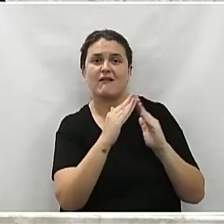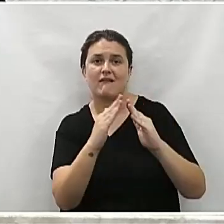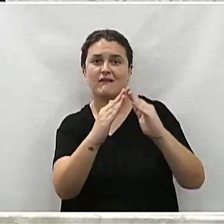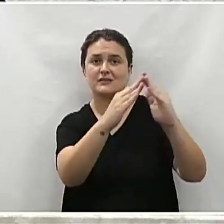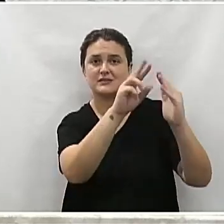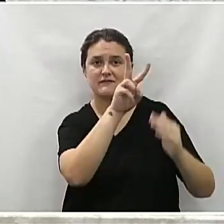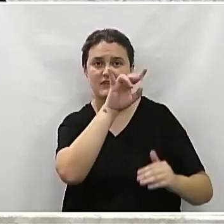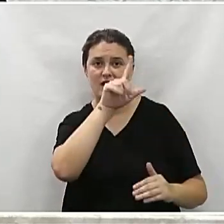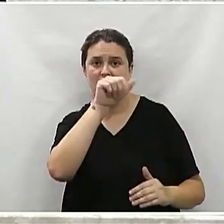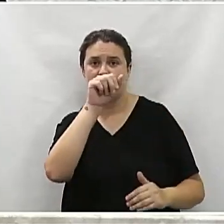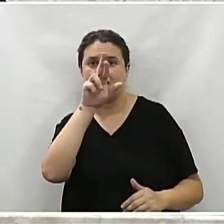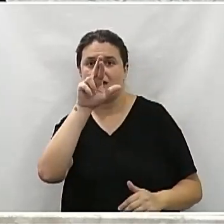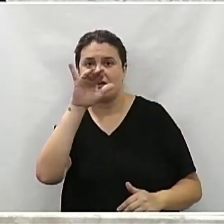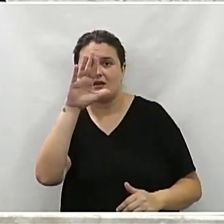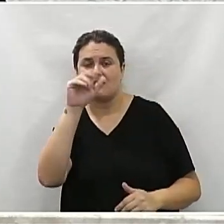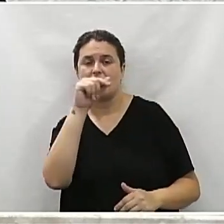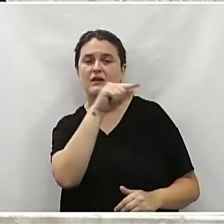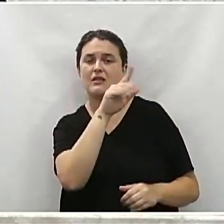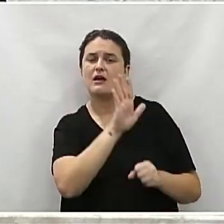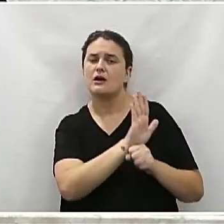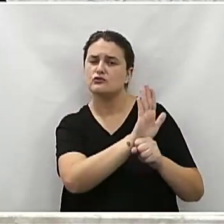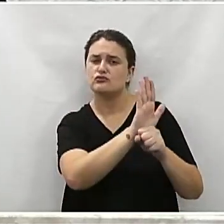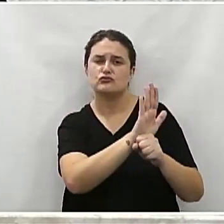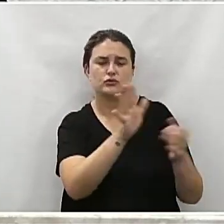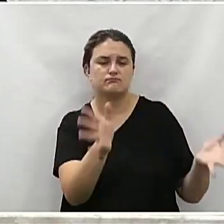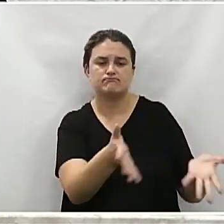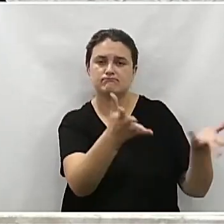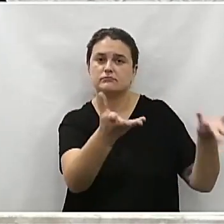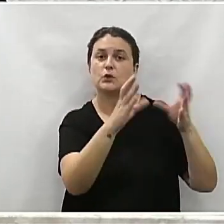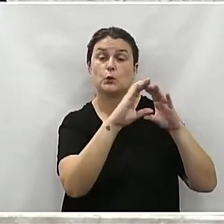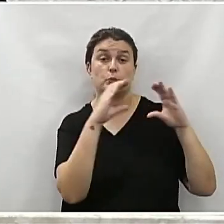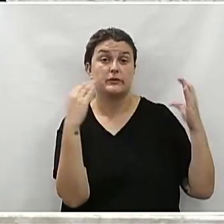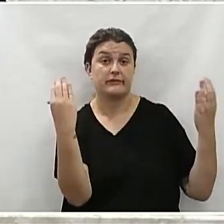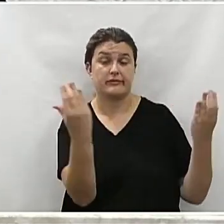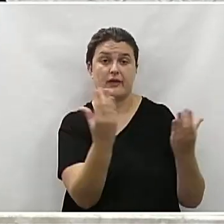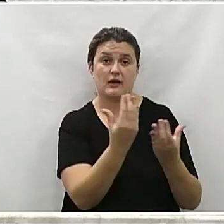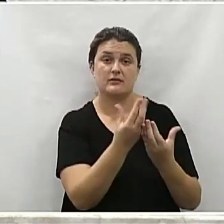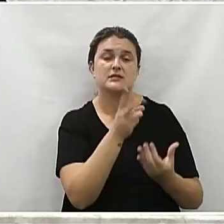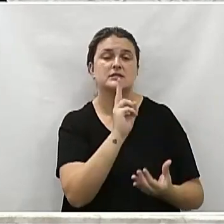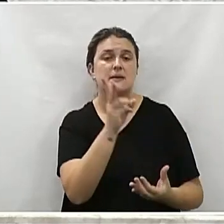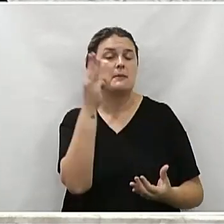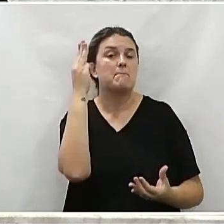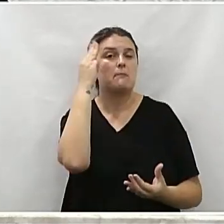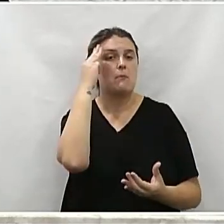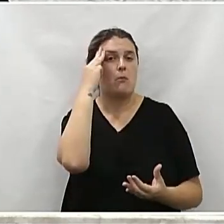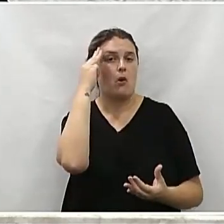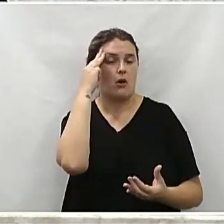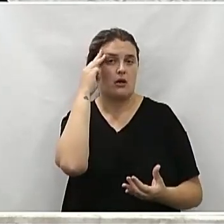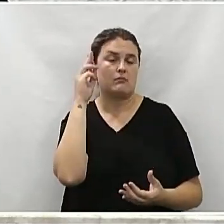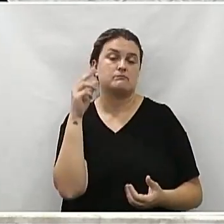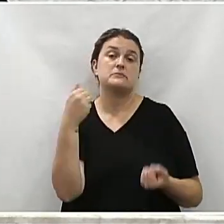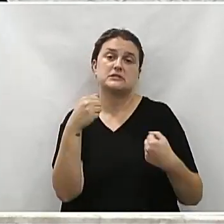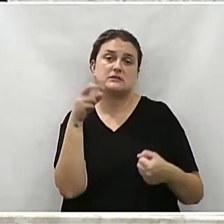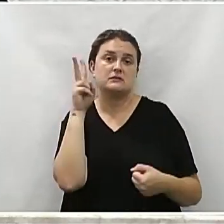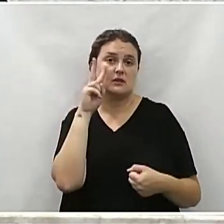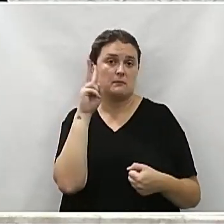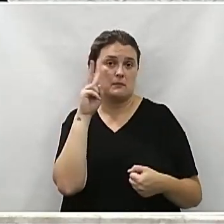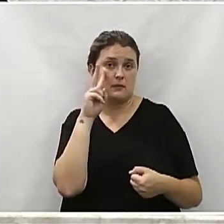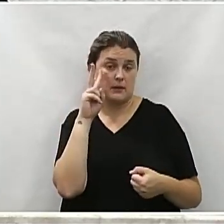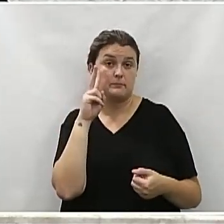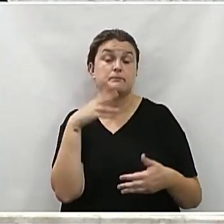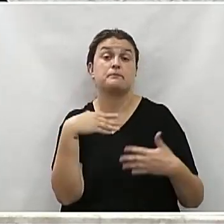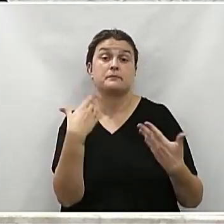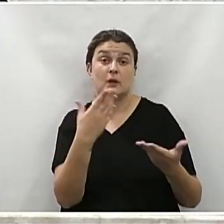Rica. Sua contribuição para a comunidade local é inestimável e sua memória merece ser preservada. Por todas essas